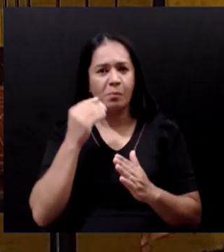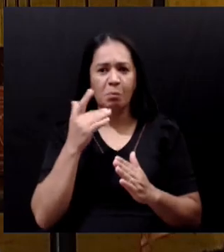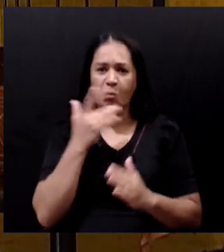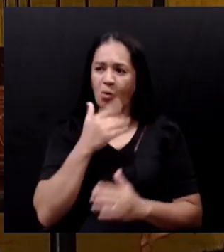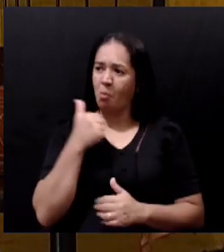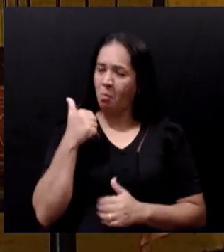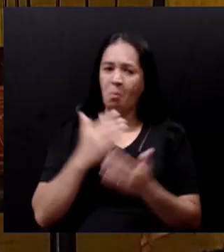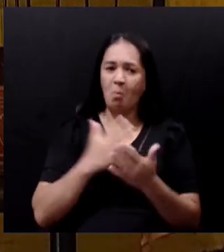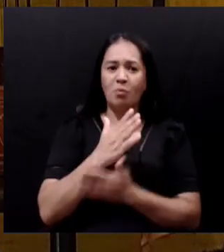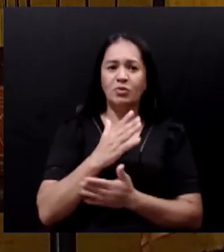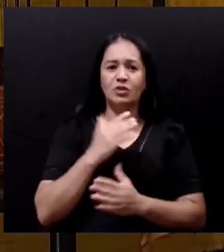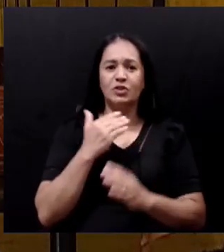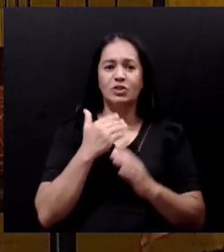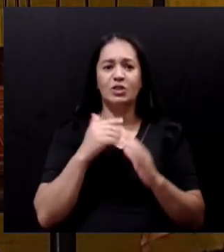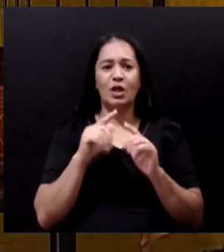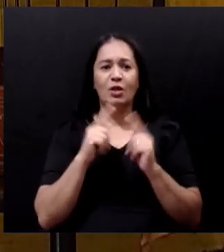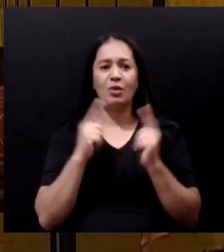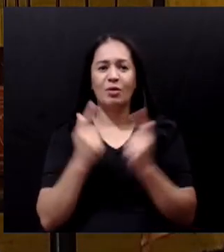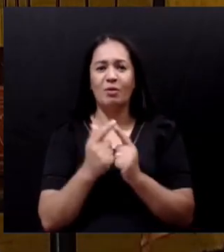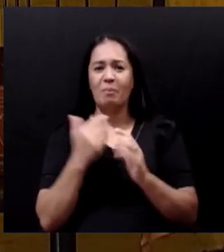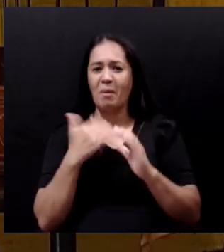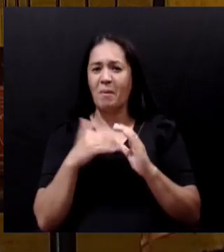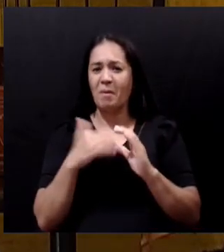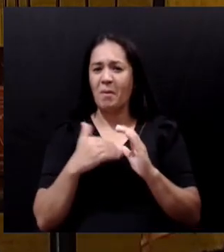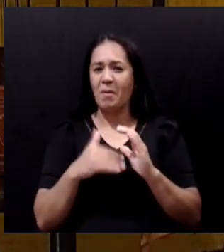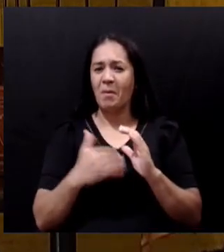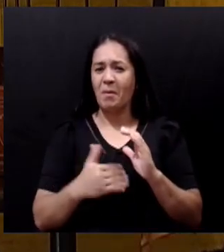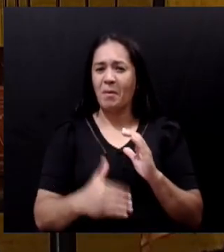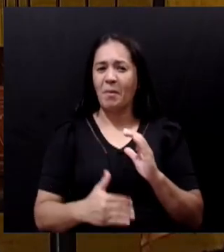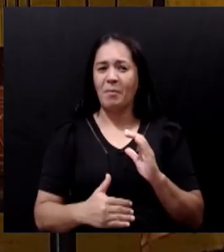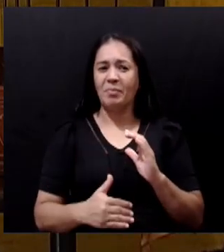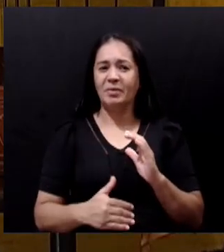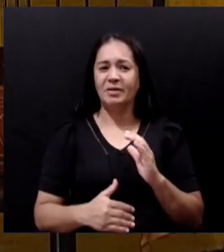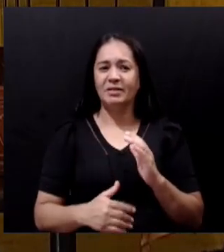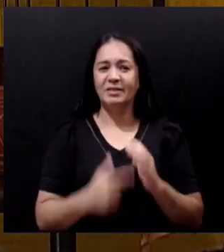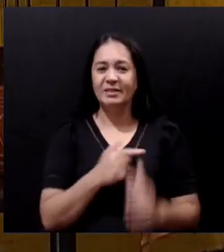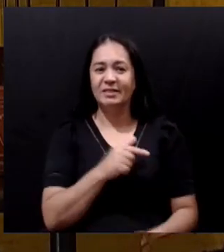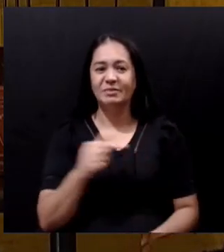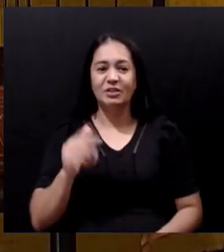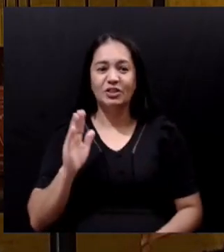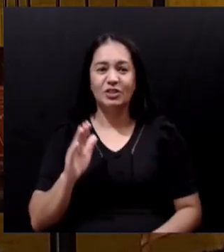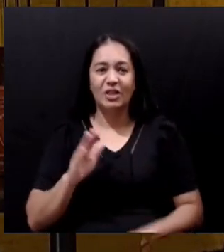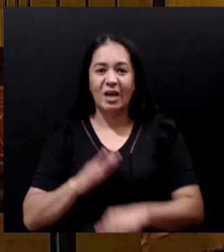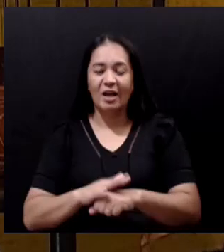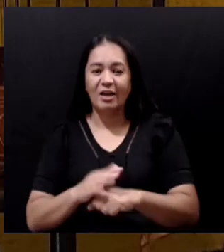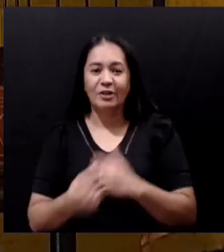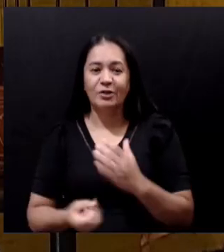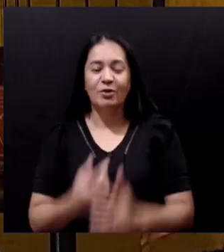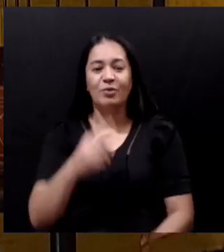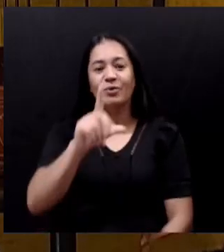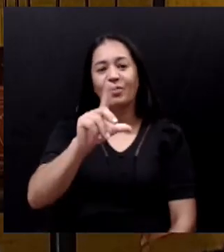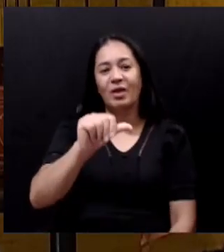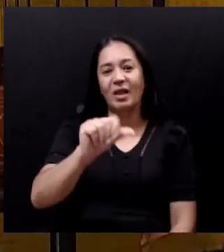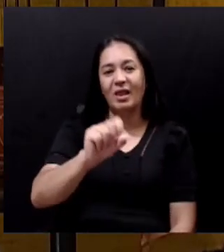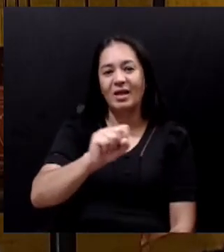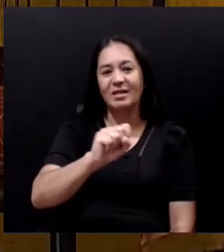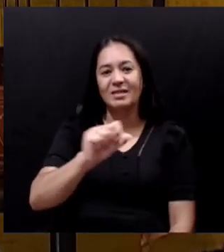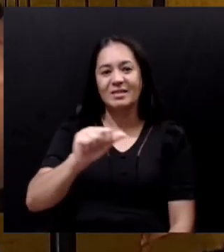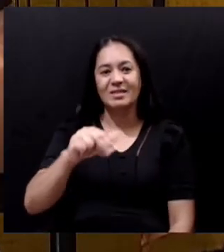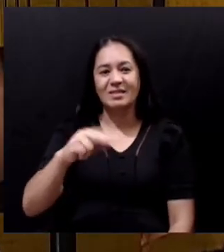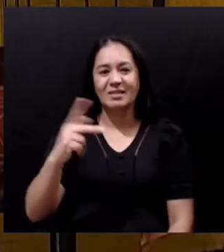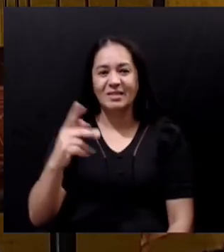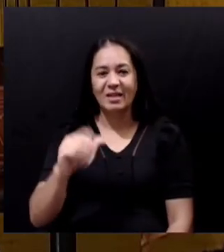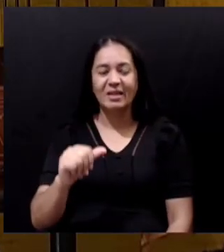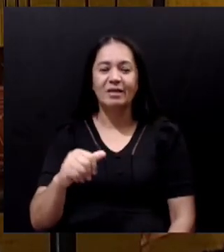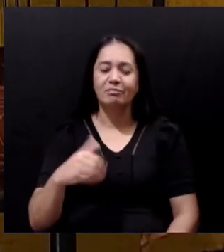grupo. Em seguida, na mesma semana, acho que ele já criou lasanha, pastel de lasanha. E foi inventando, porque